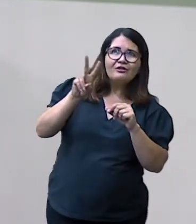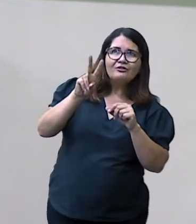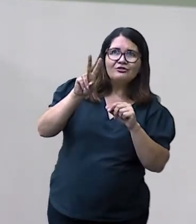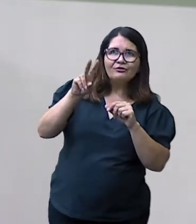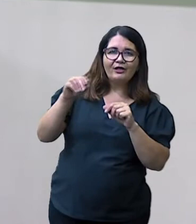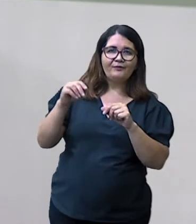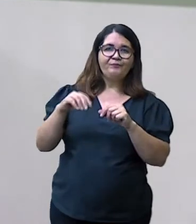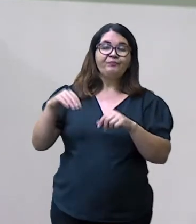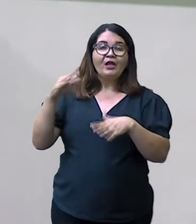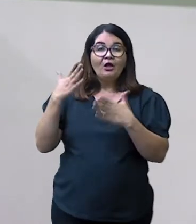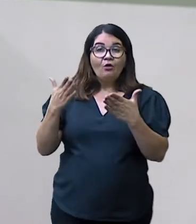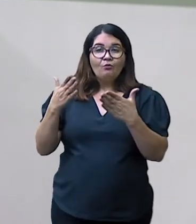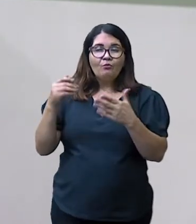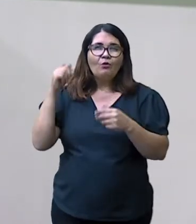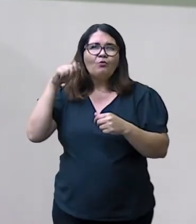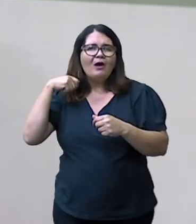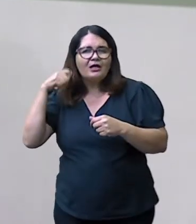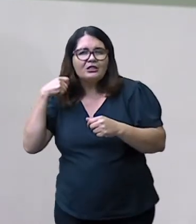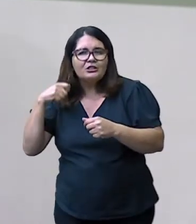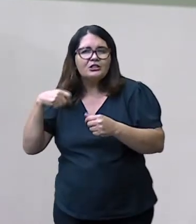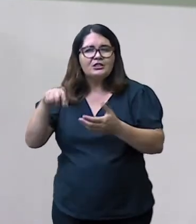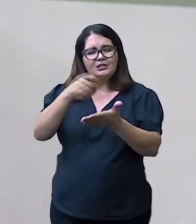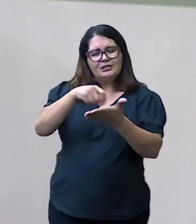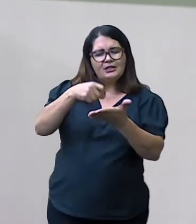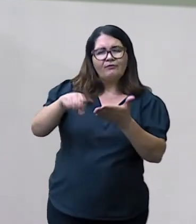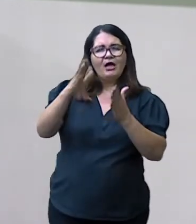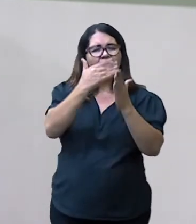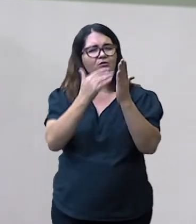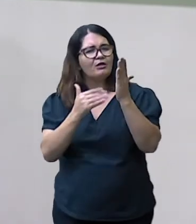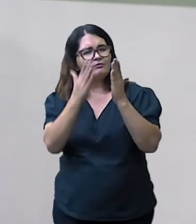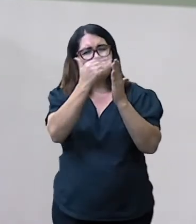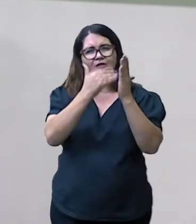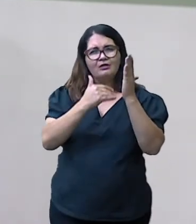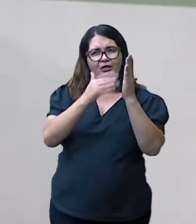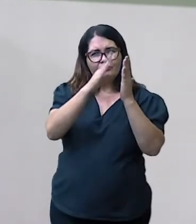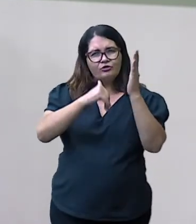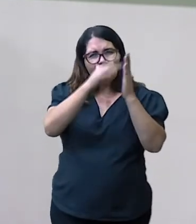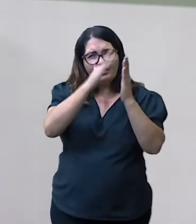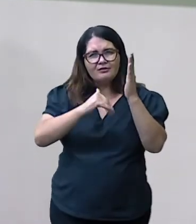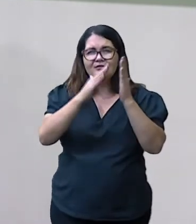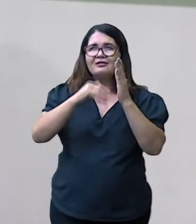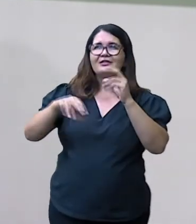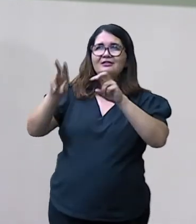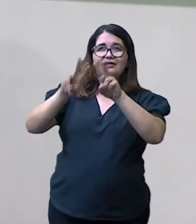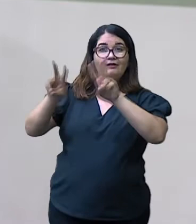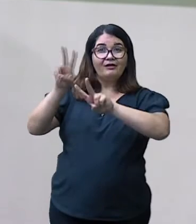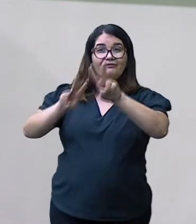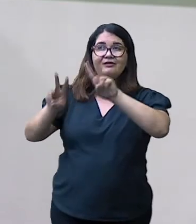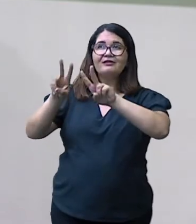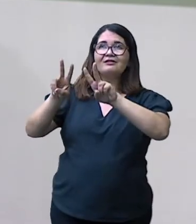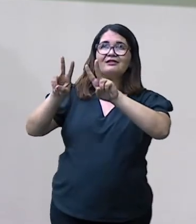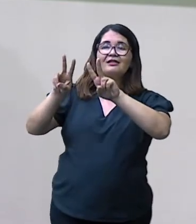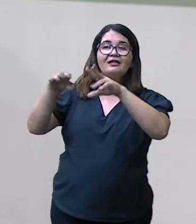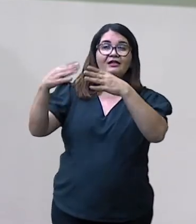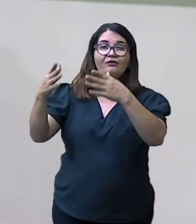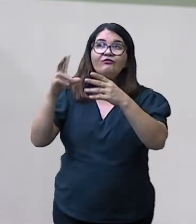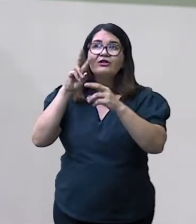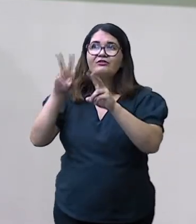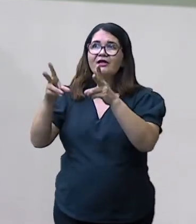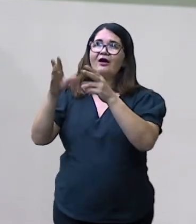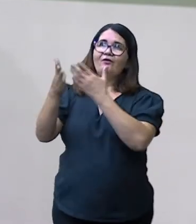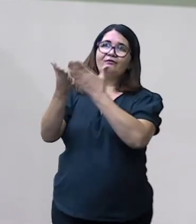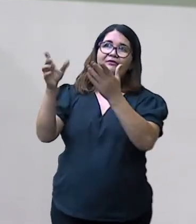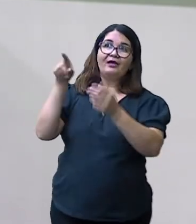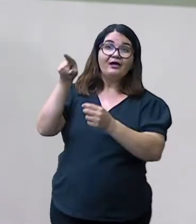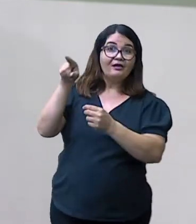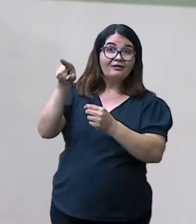Verdade. Não é? Então, por exemplo, Carvalho é nome de árvore, Pereira é nome da fruta,